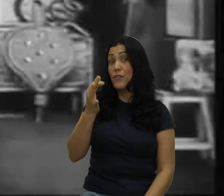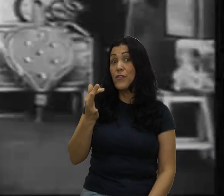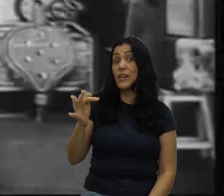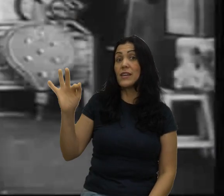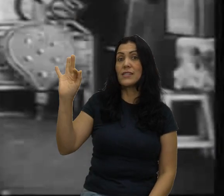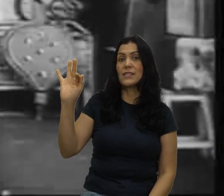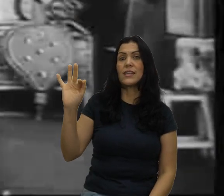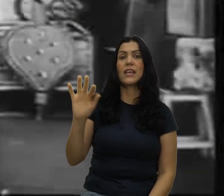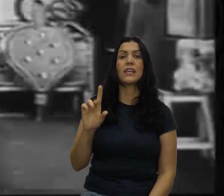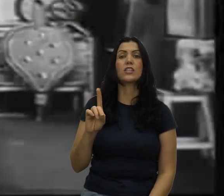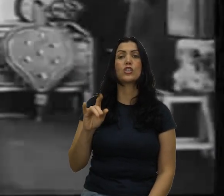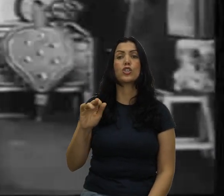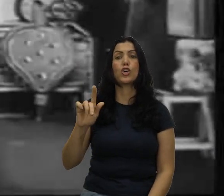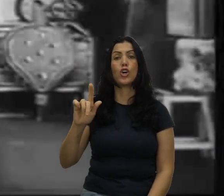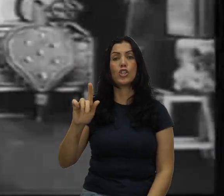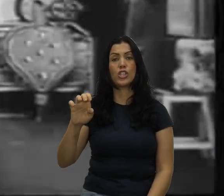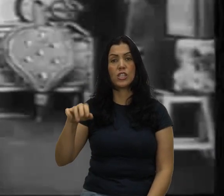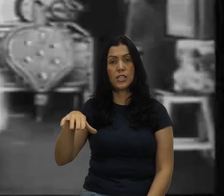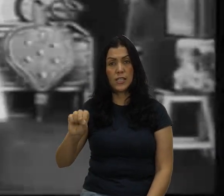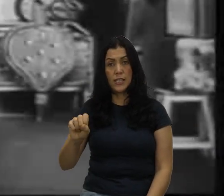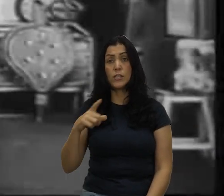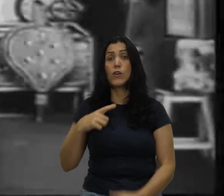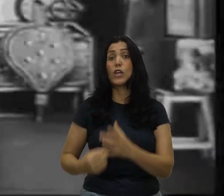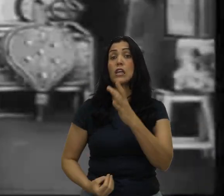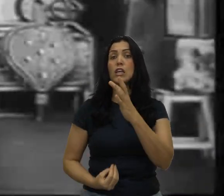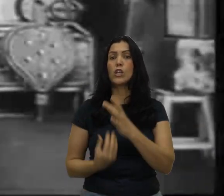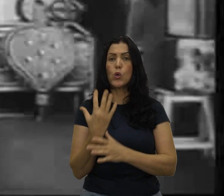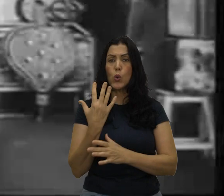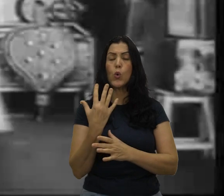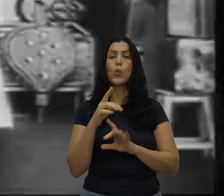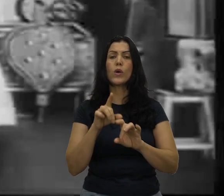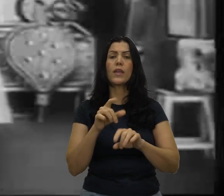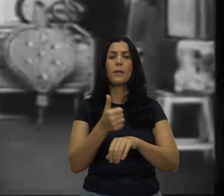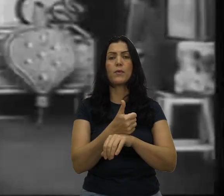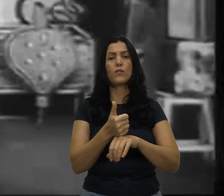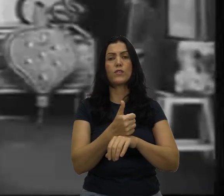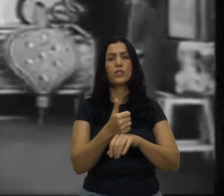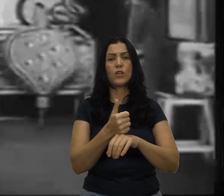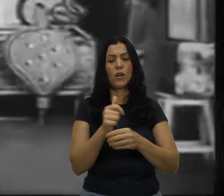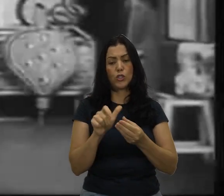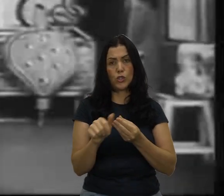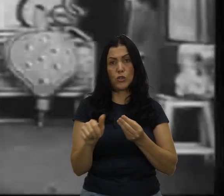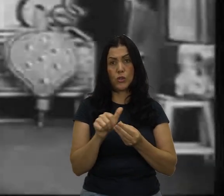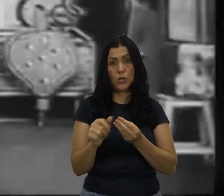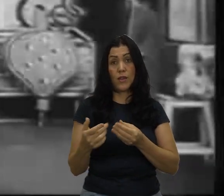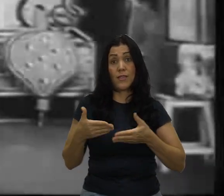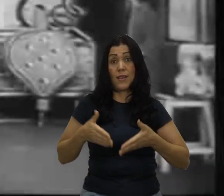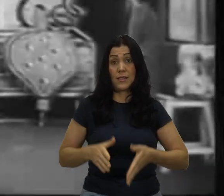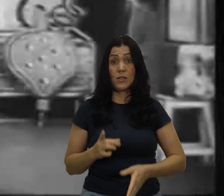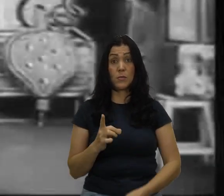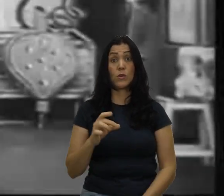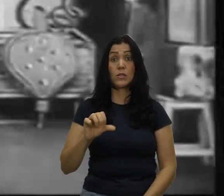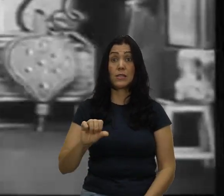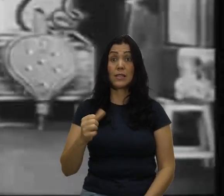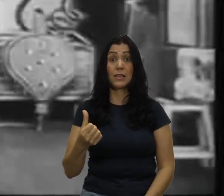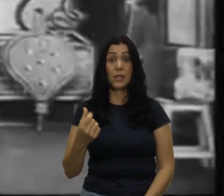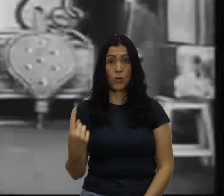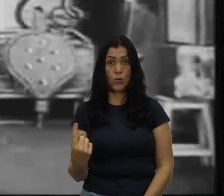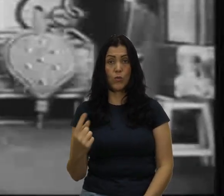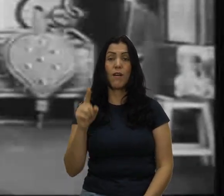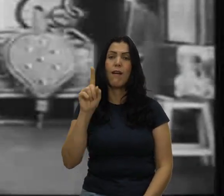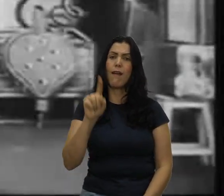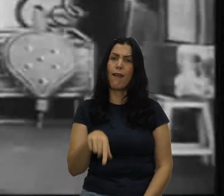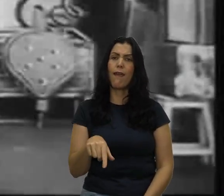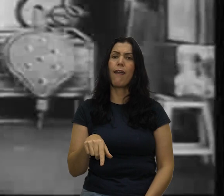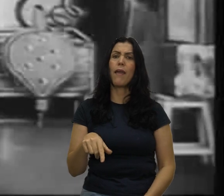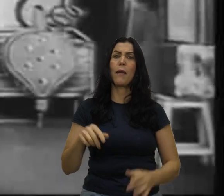O francês parisiense Georges Méliès foi o criador da técnica de stop motion. Ele nasceu em